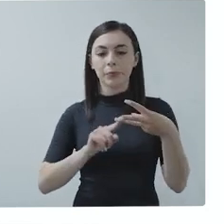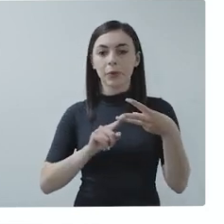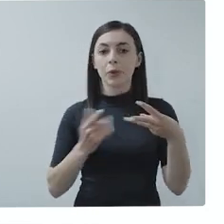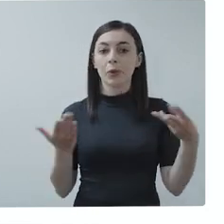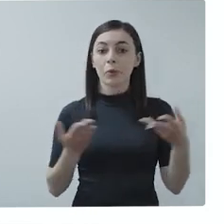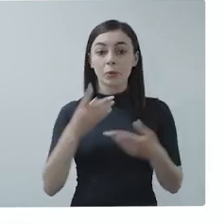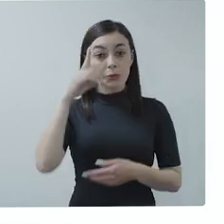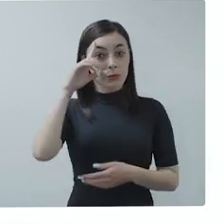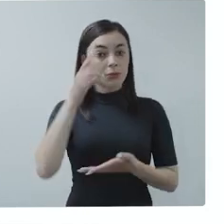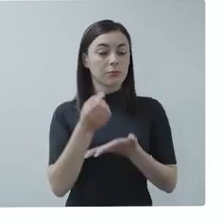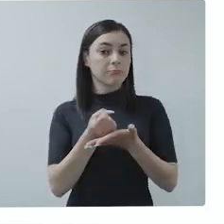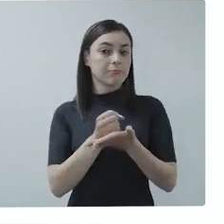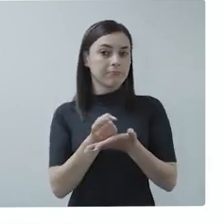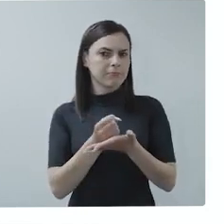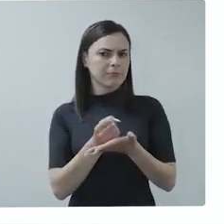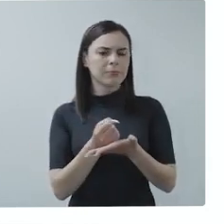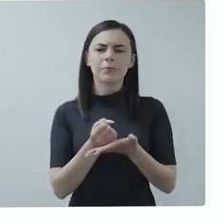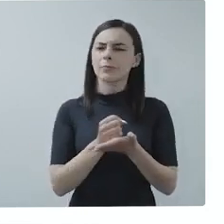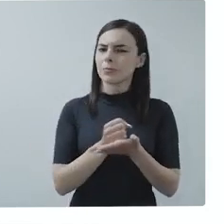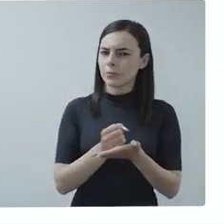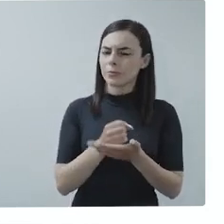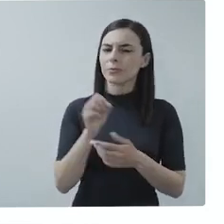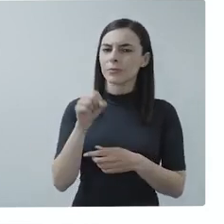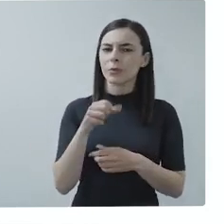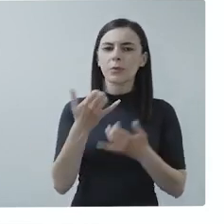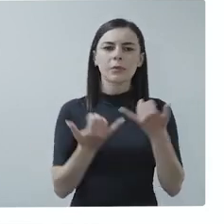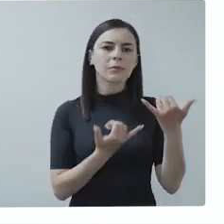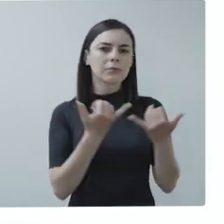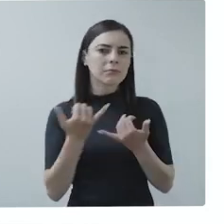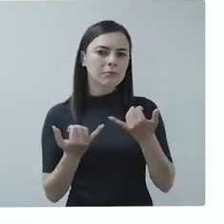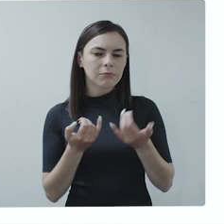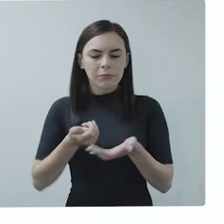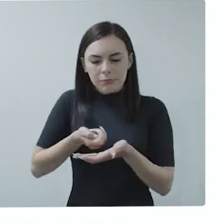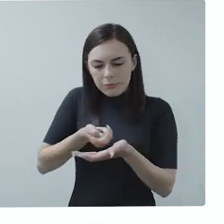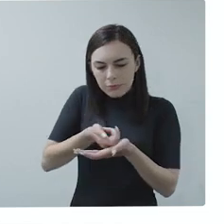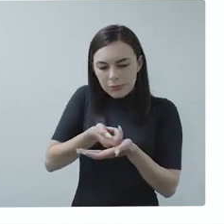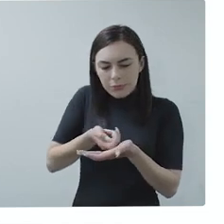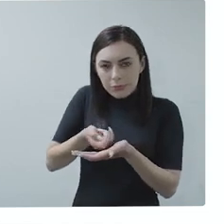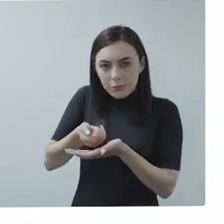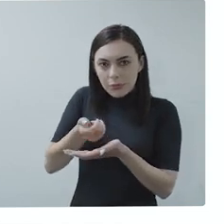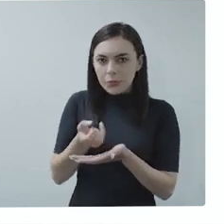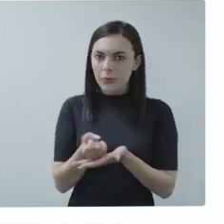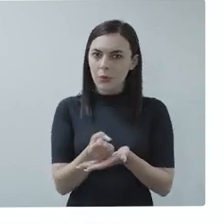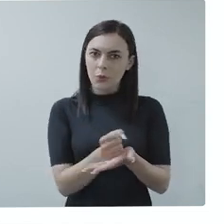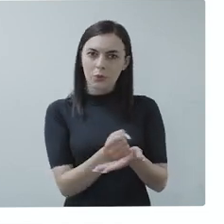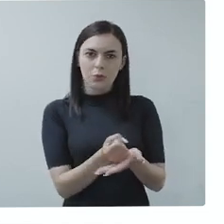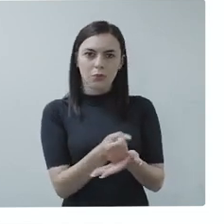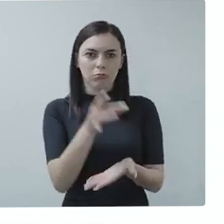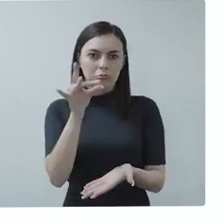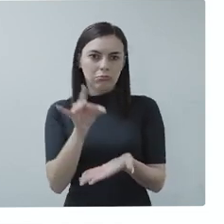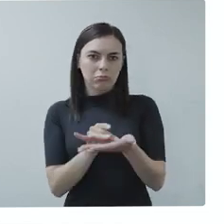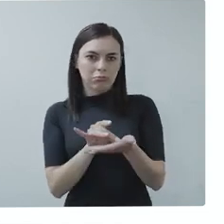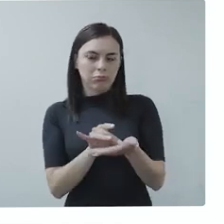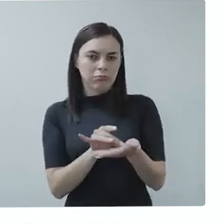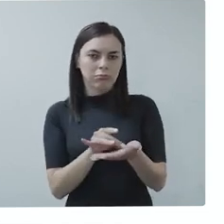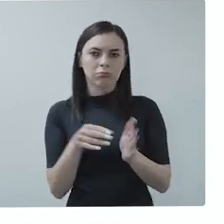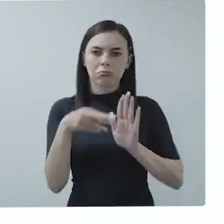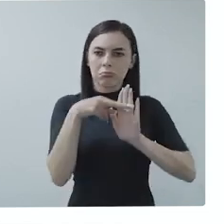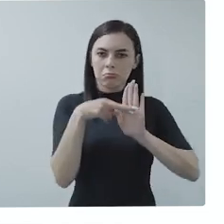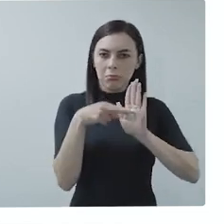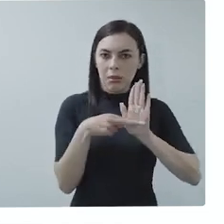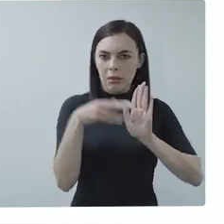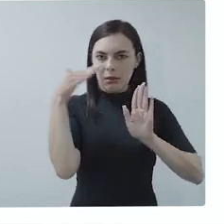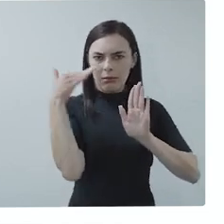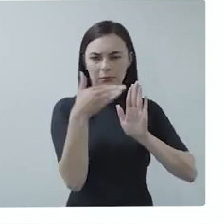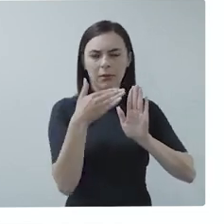de jogar. Nós jogamos, né, aquela brincadeira com a bolinha de gude. Não foi o jogo de bolinha de gude com as regras,